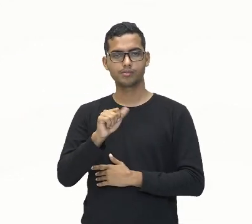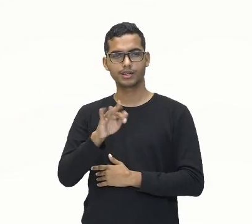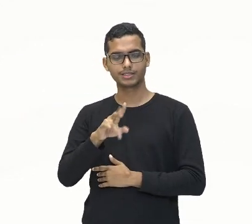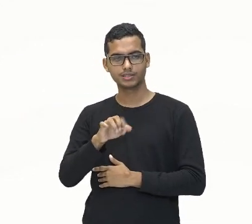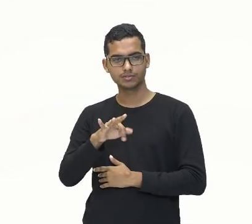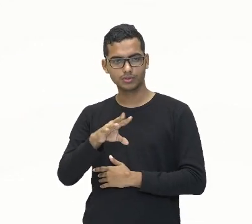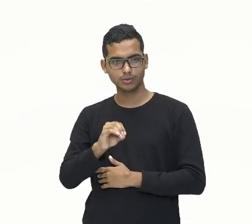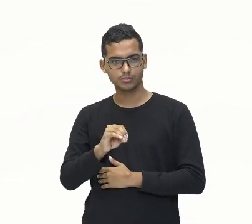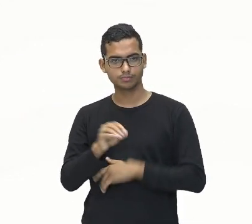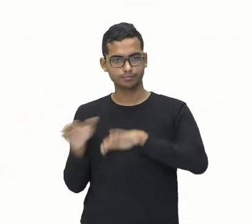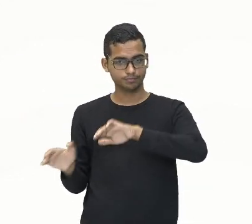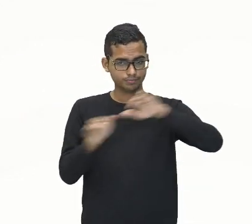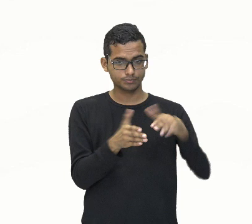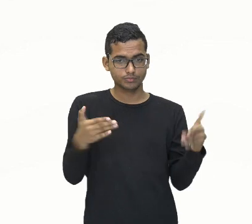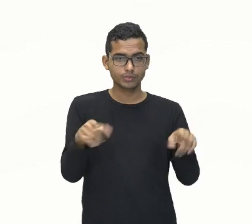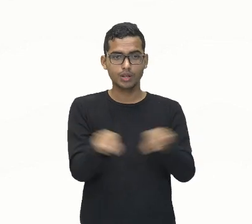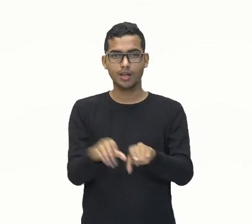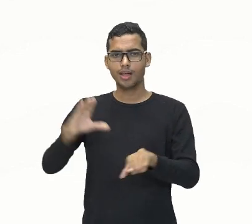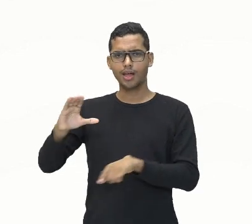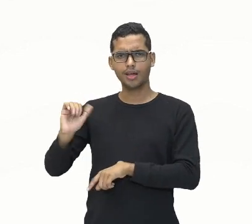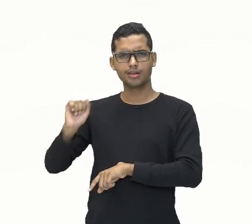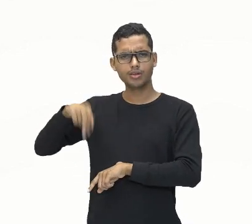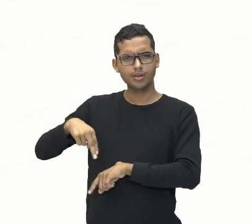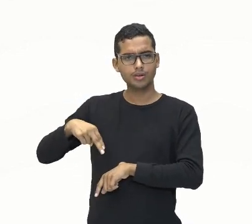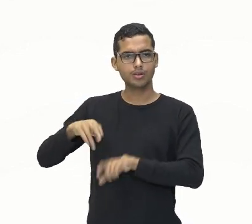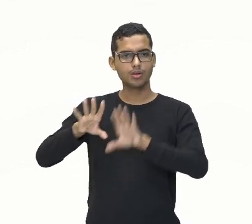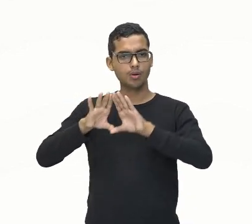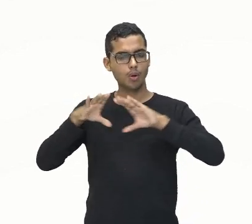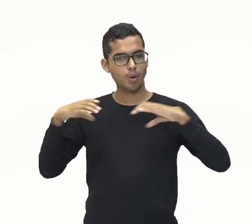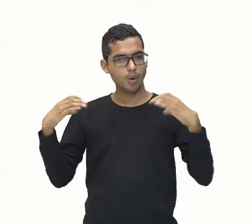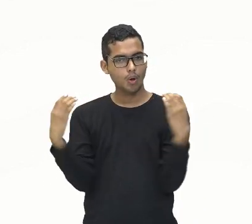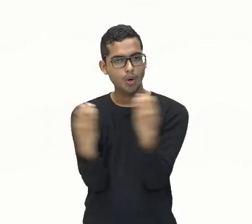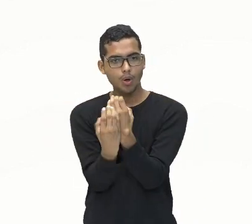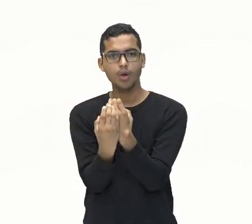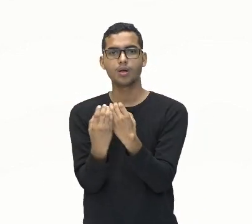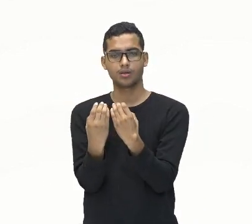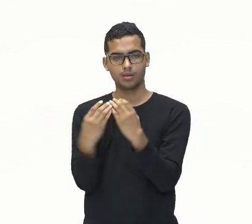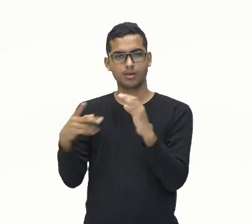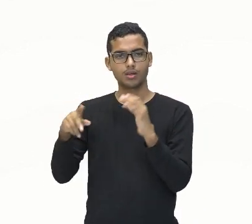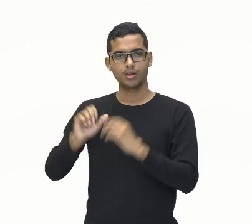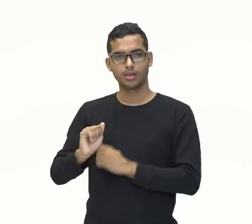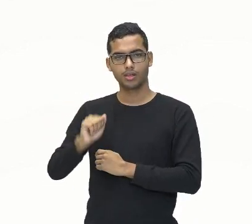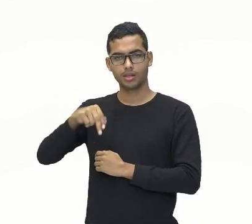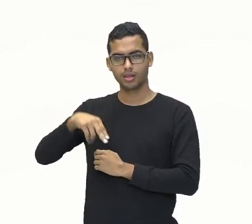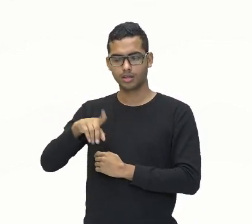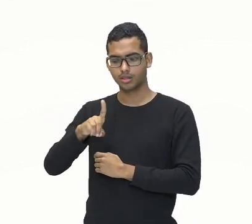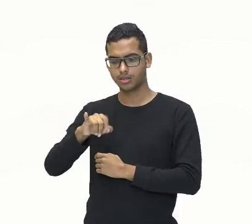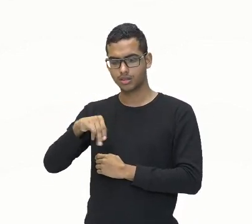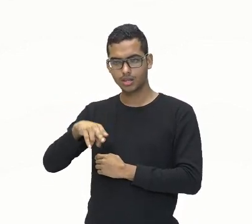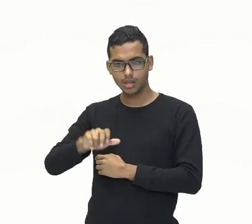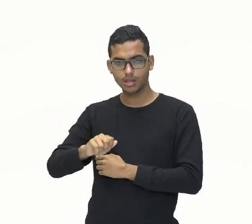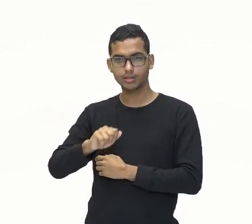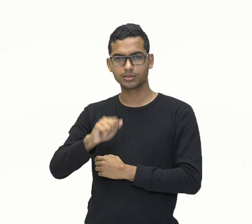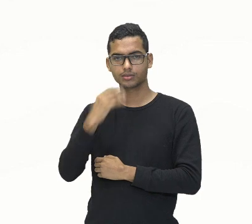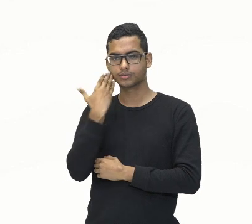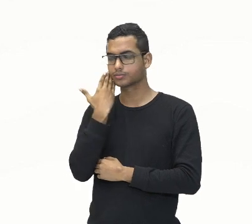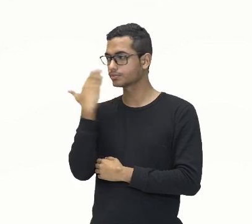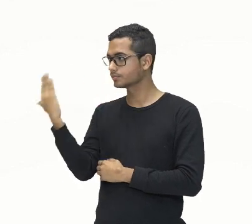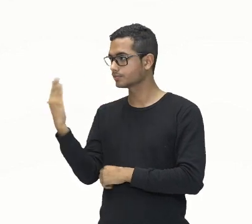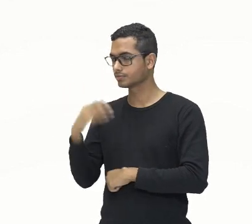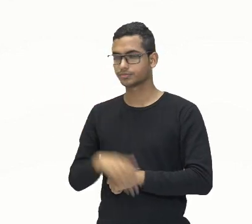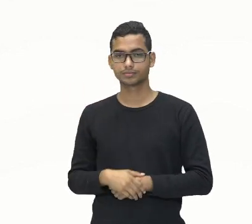CAN é a comunidade andina que se situa